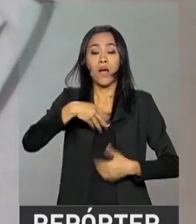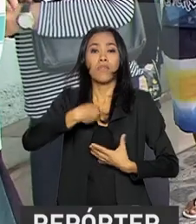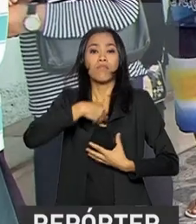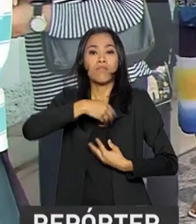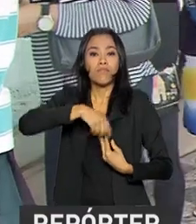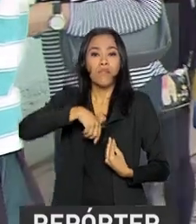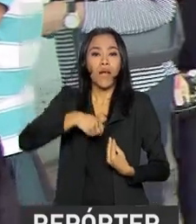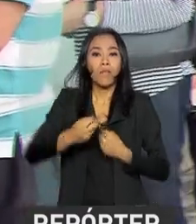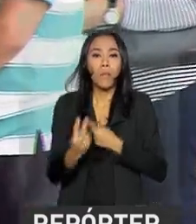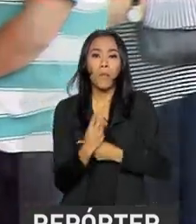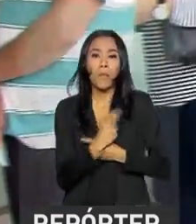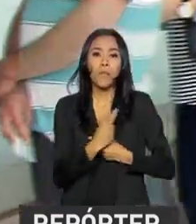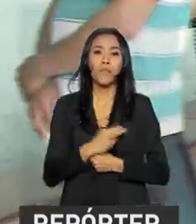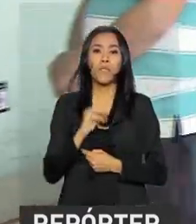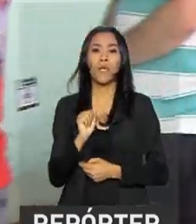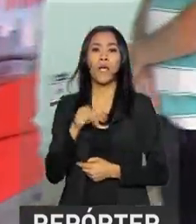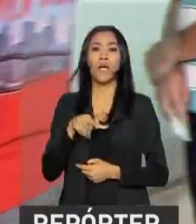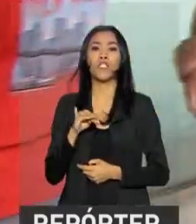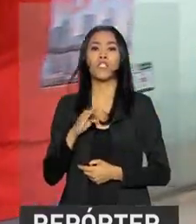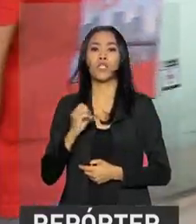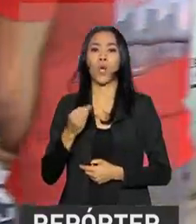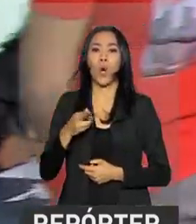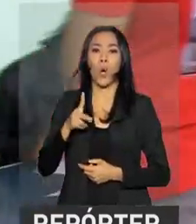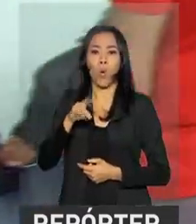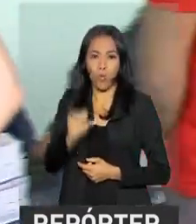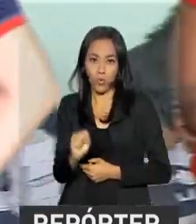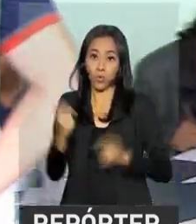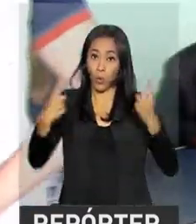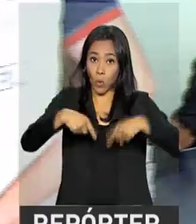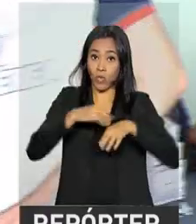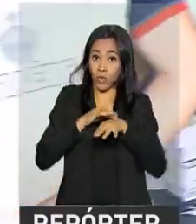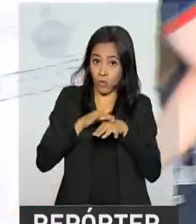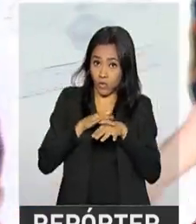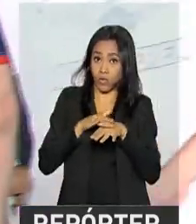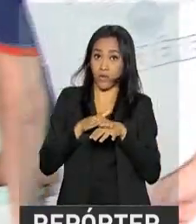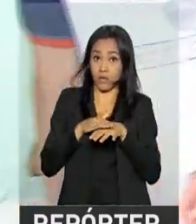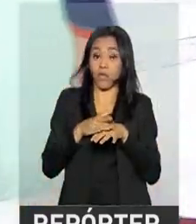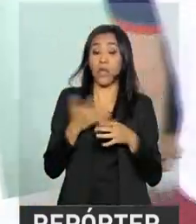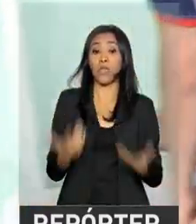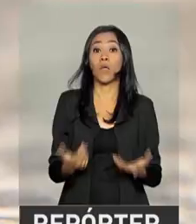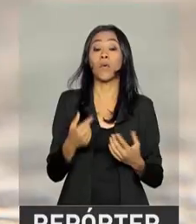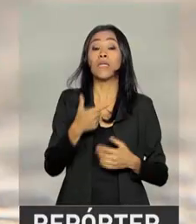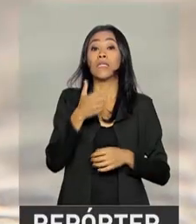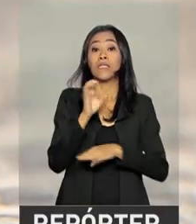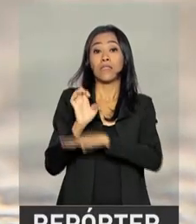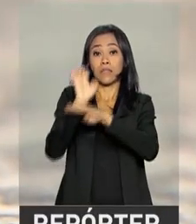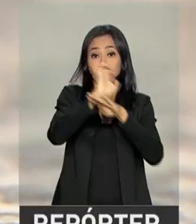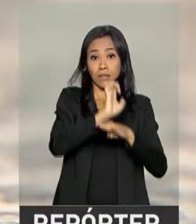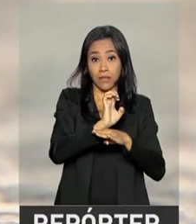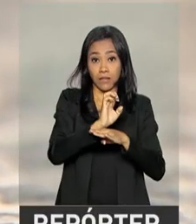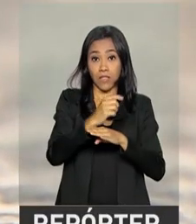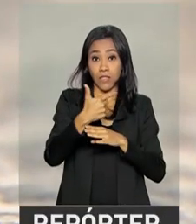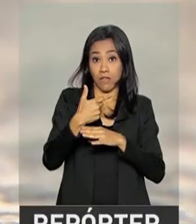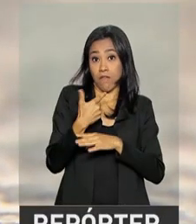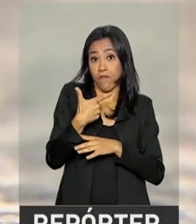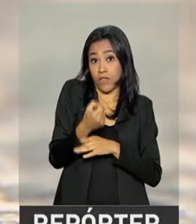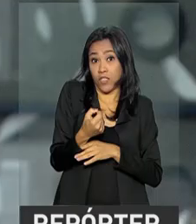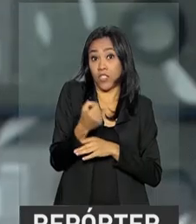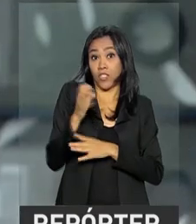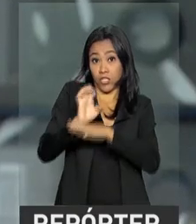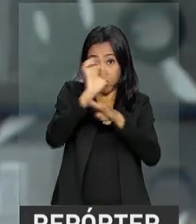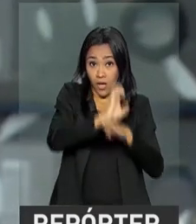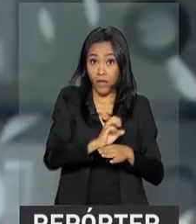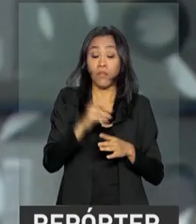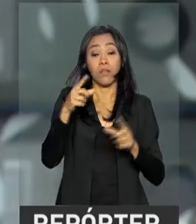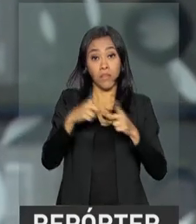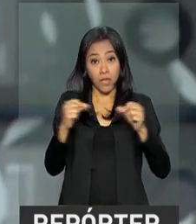os anticorpos contra a doença segundo o ministério da saúde as cidades de 20 estados eo distrito federal estão na área de